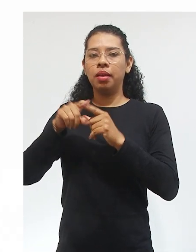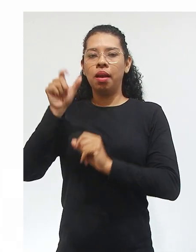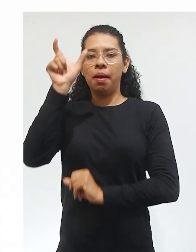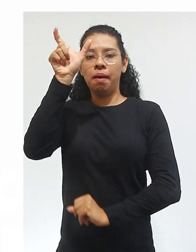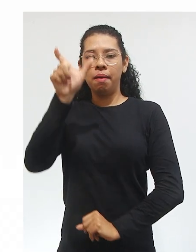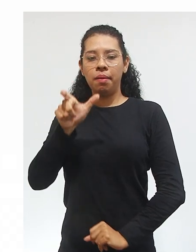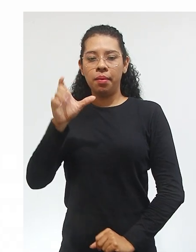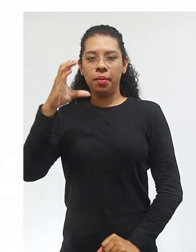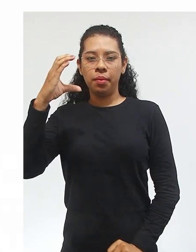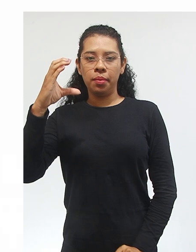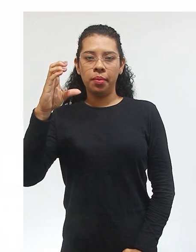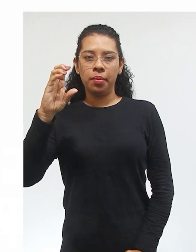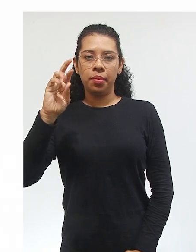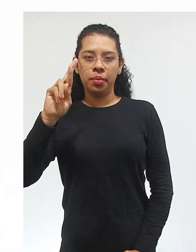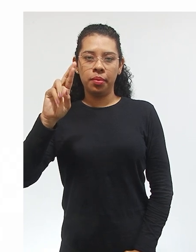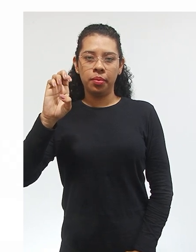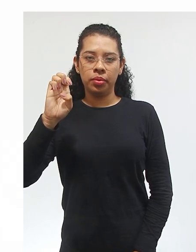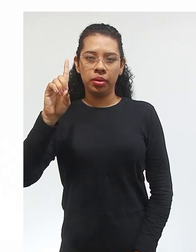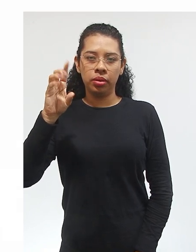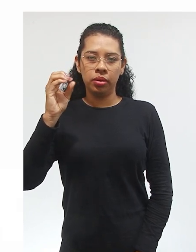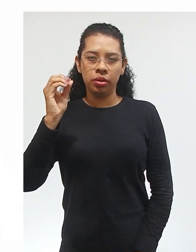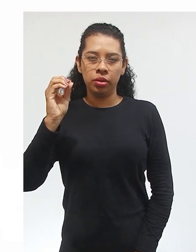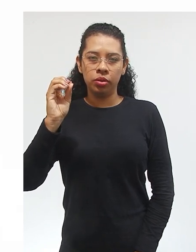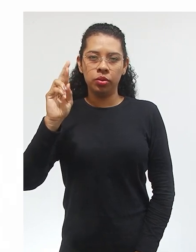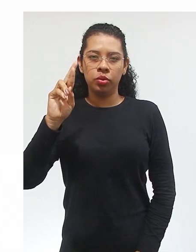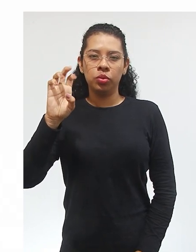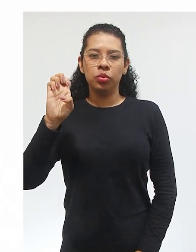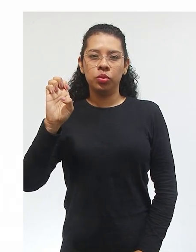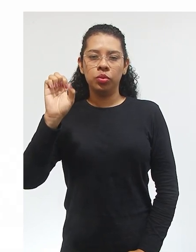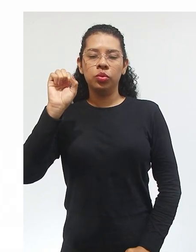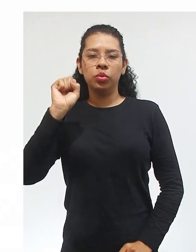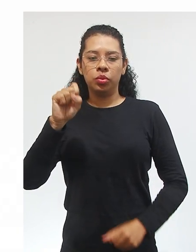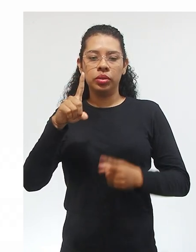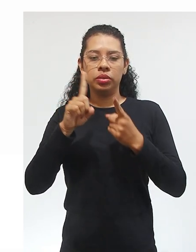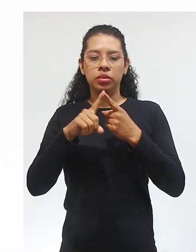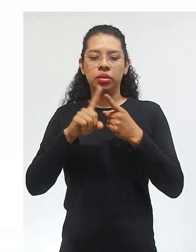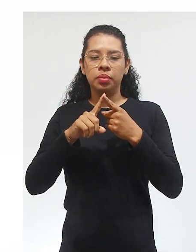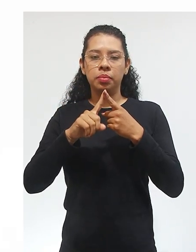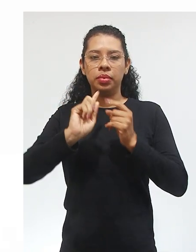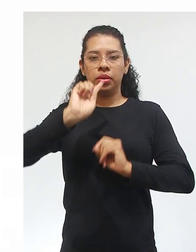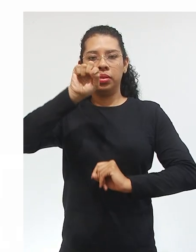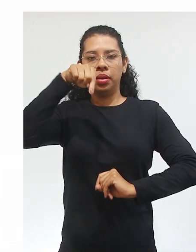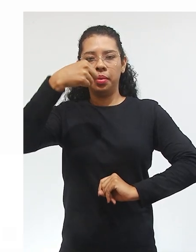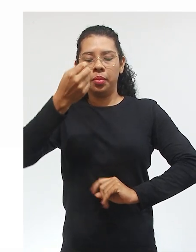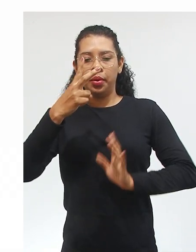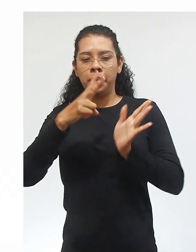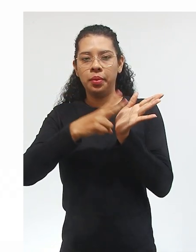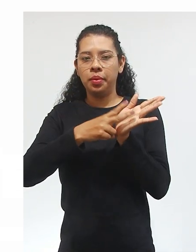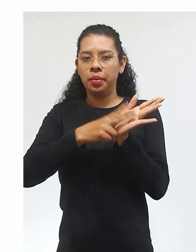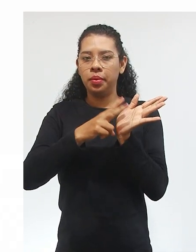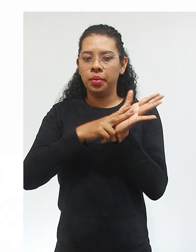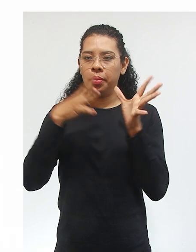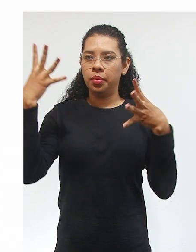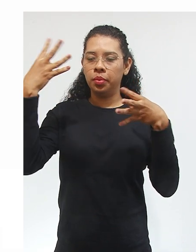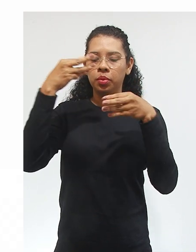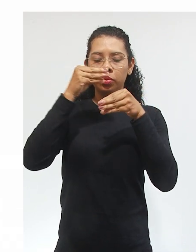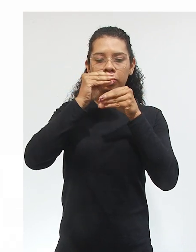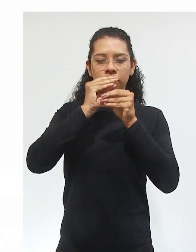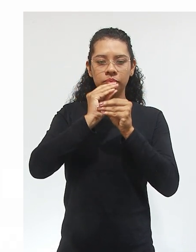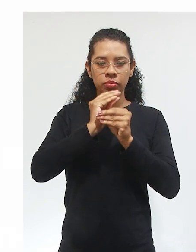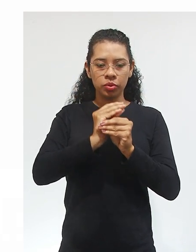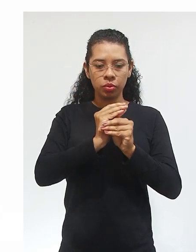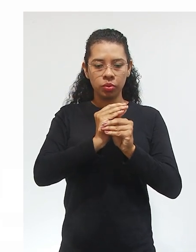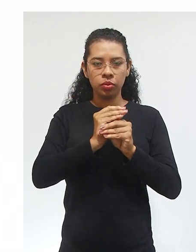credores. Depois de ser lançados esses saldos, eu vou fazer o abate aqui. Somo todos